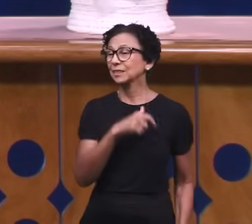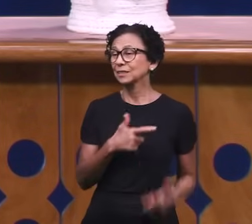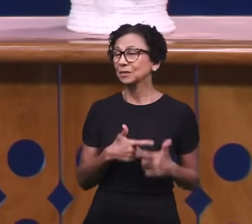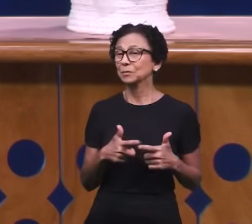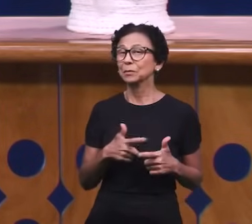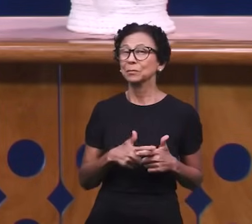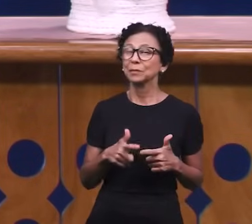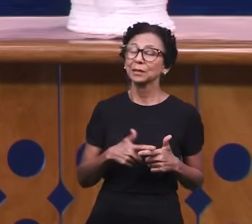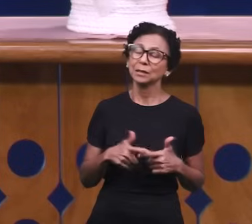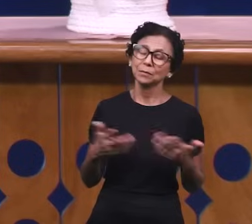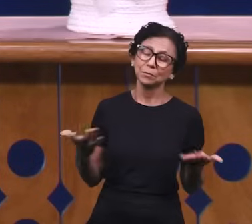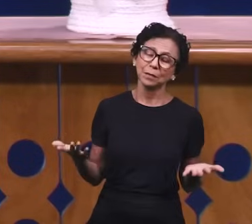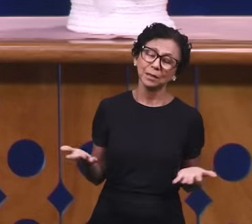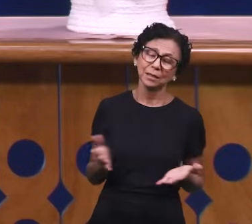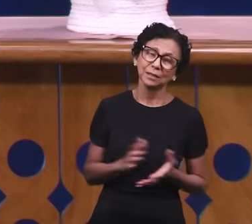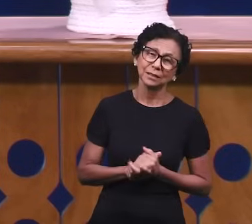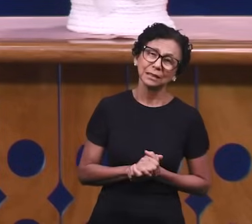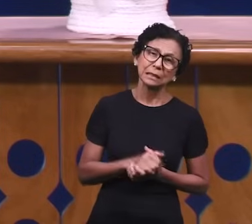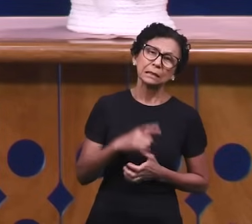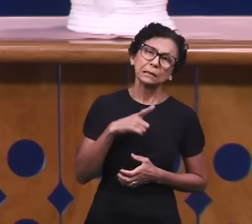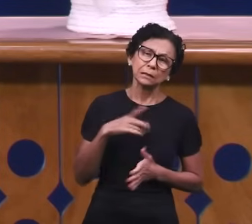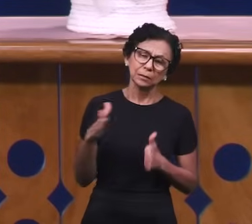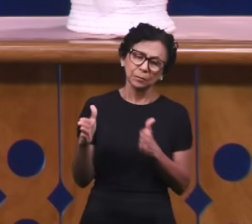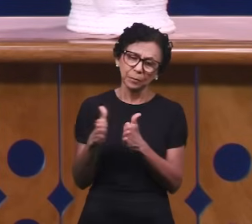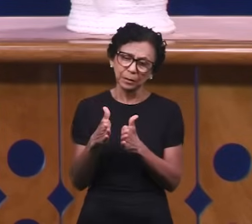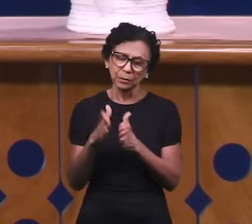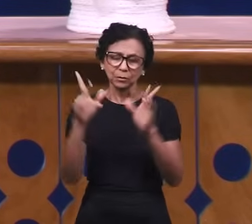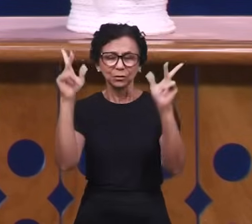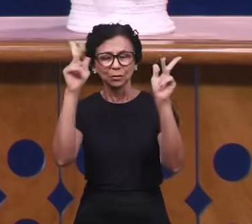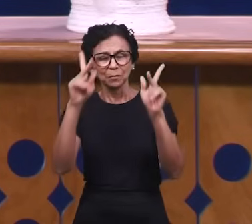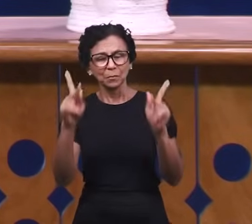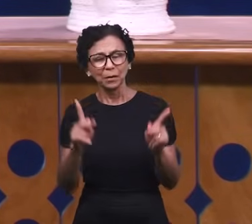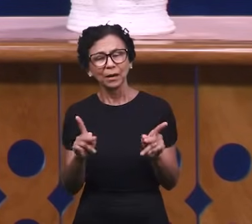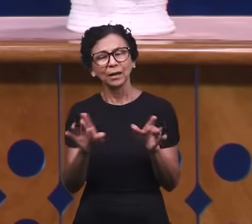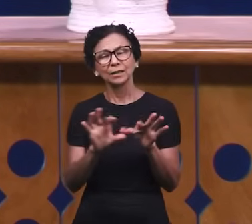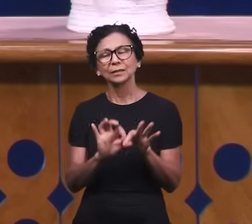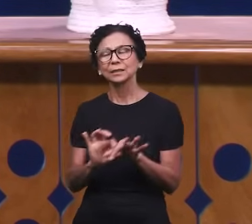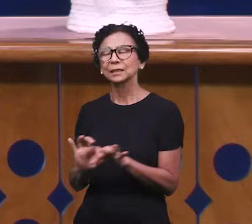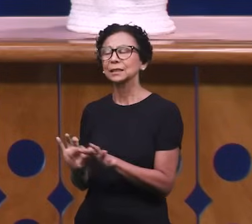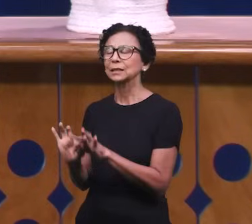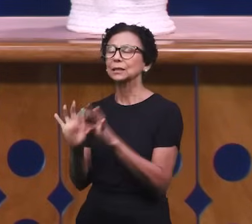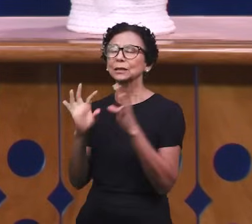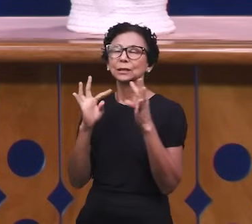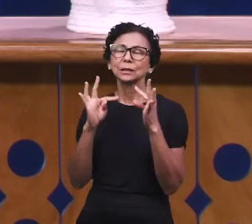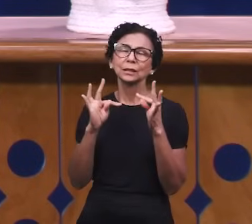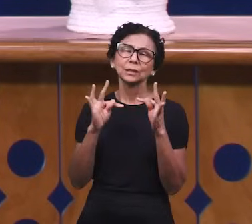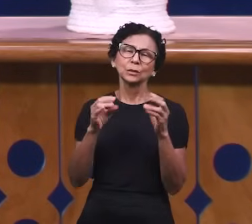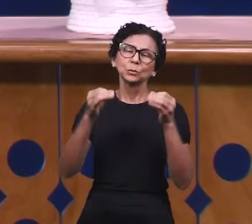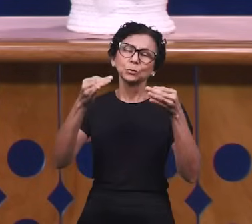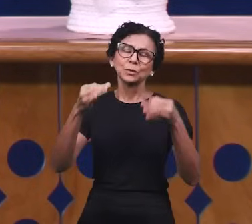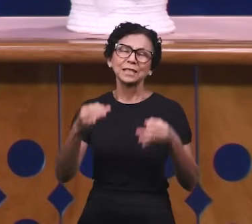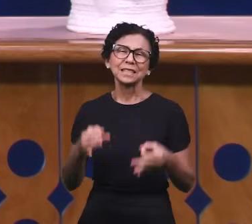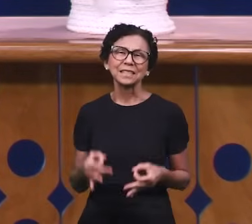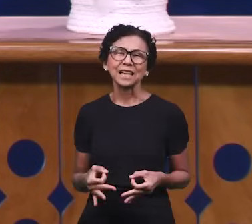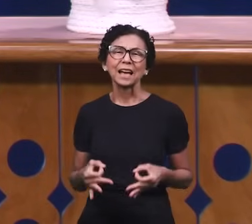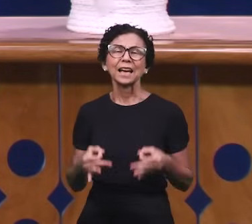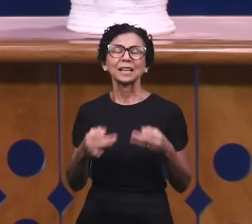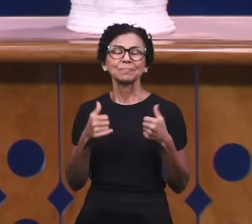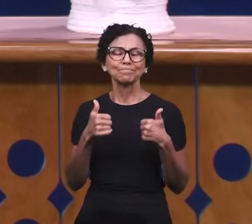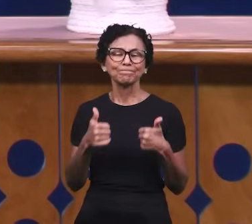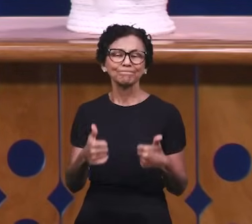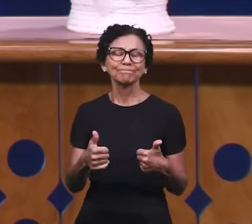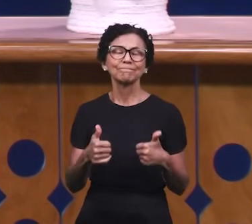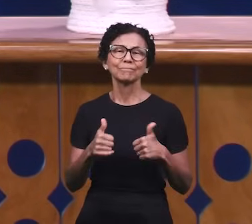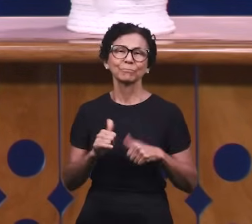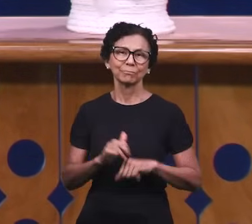dificuldades, tantos problemas, mas tem aqueles momentos de paz, tem aqueles momentos de harmonia, as coisas estão tudo dando certo, as